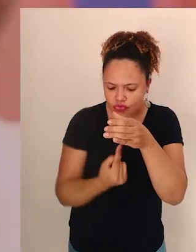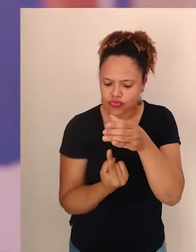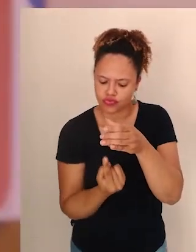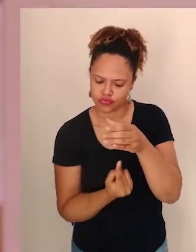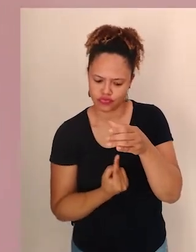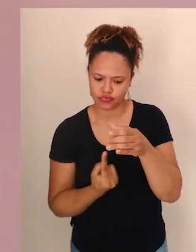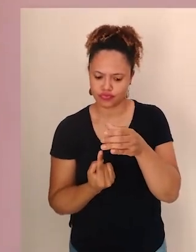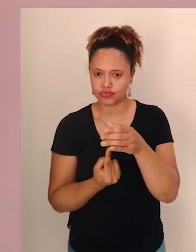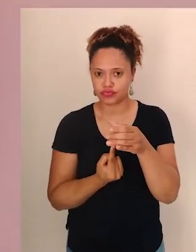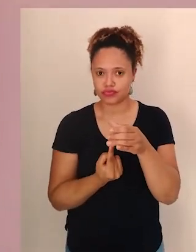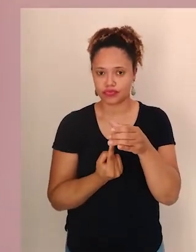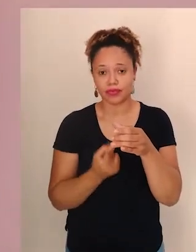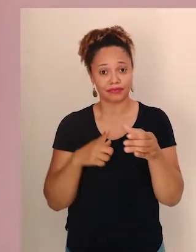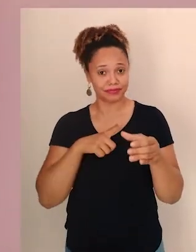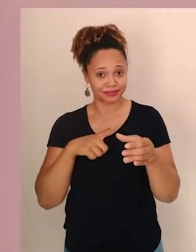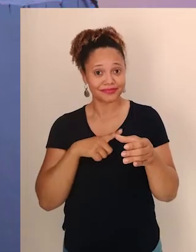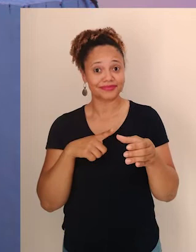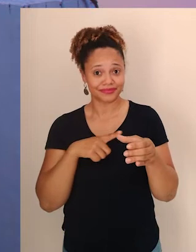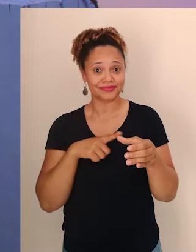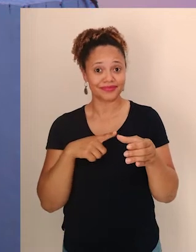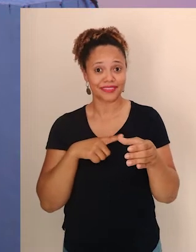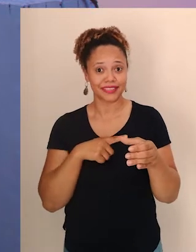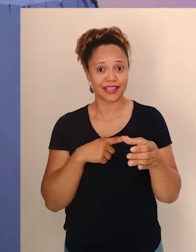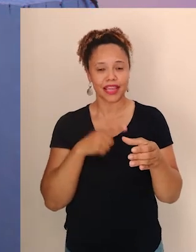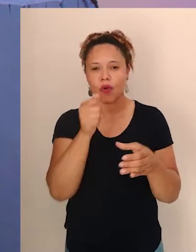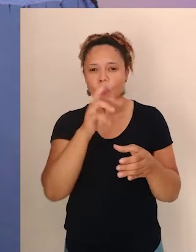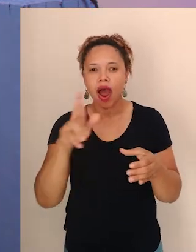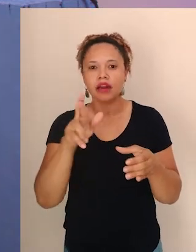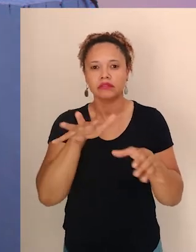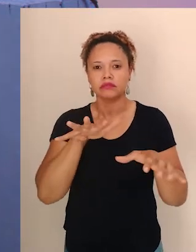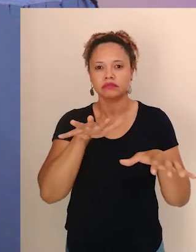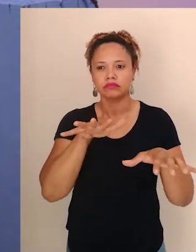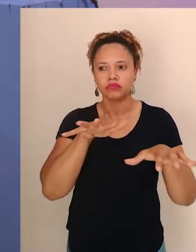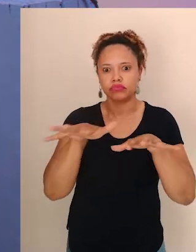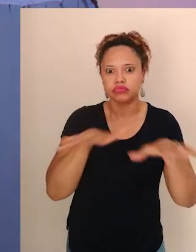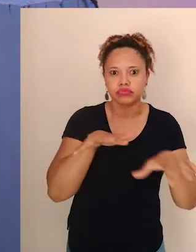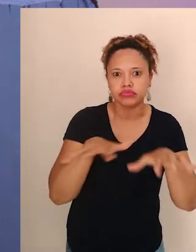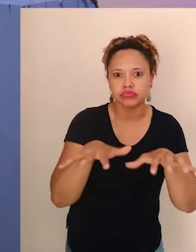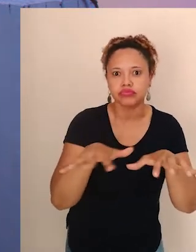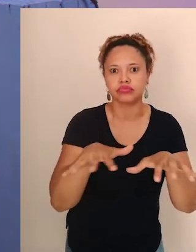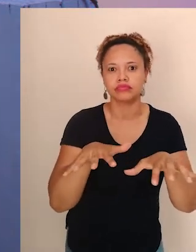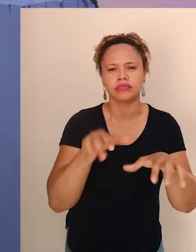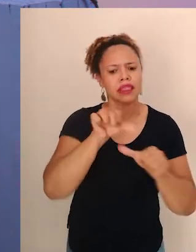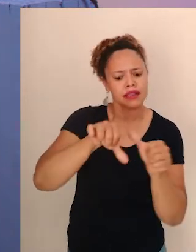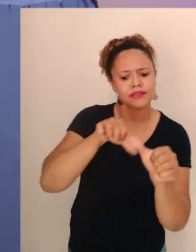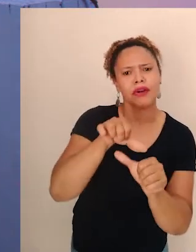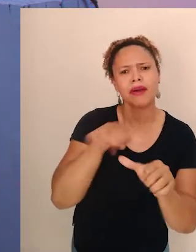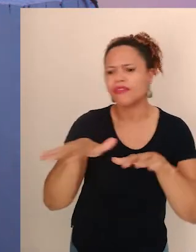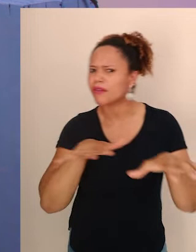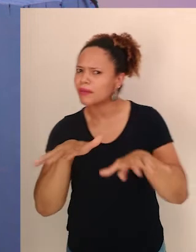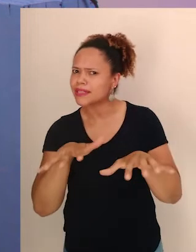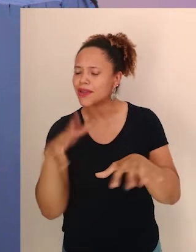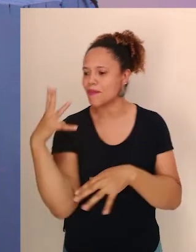aí chega nessa parte afiada aqui. Essa parte afiada faz o ar vibrar. E quem vai transformar essa vibração